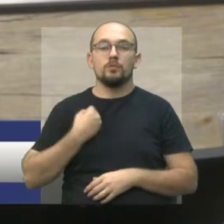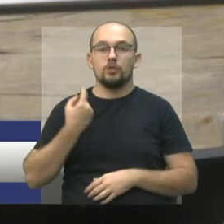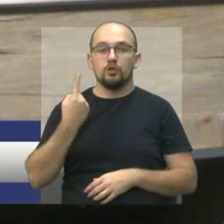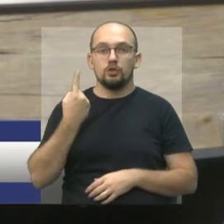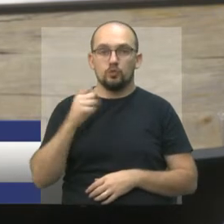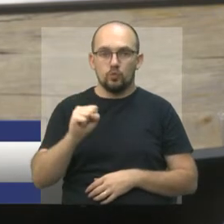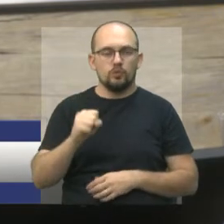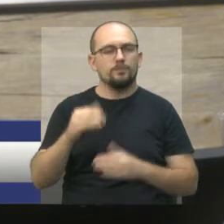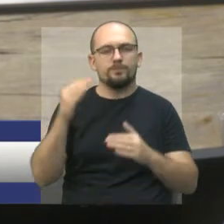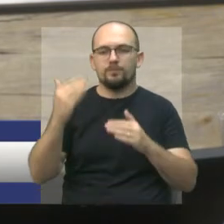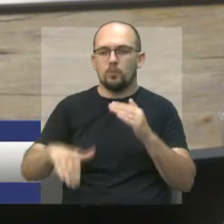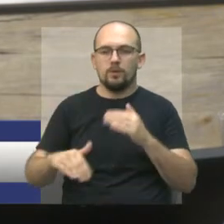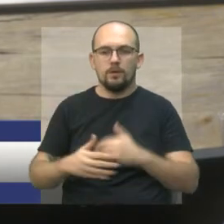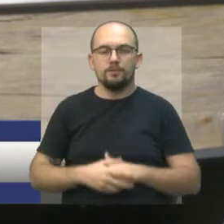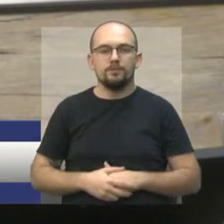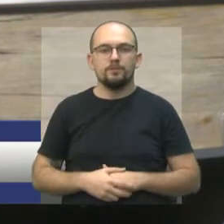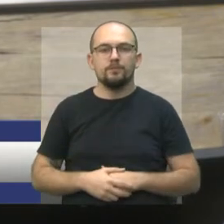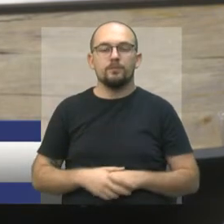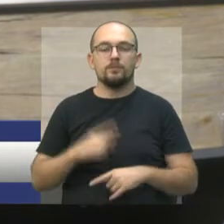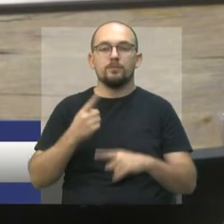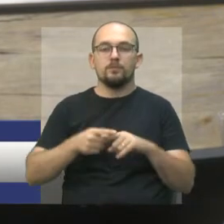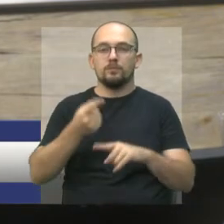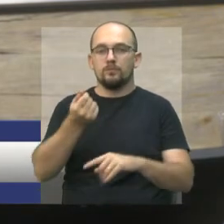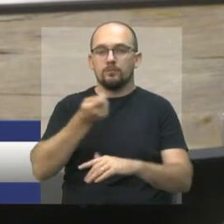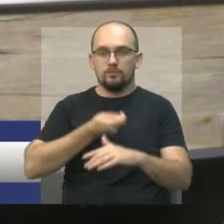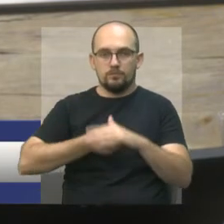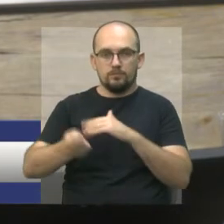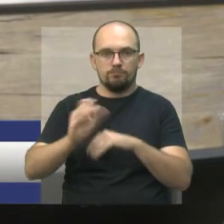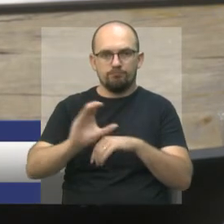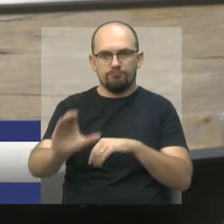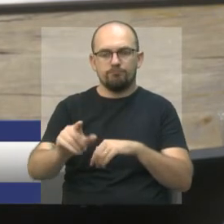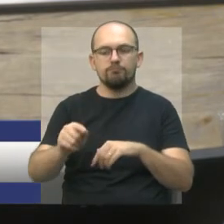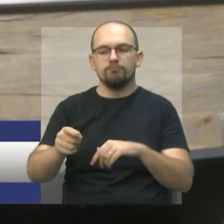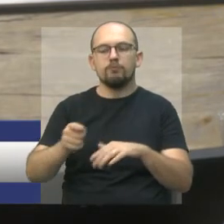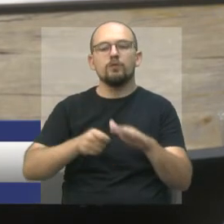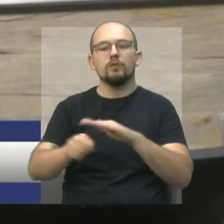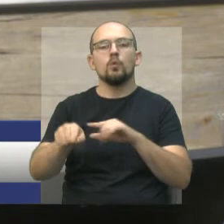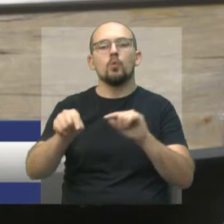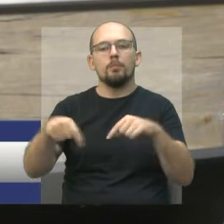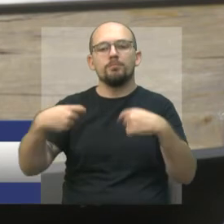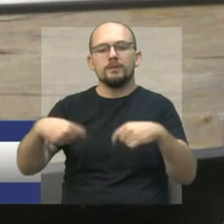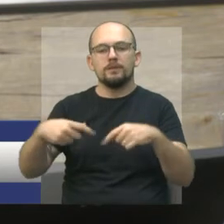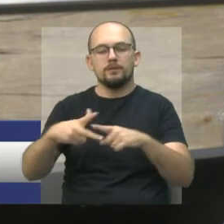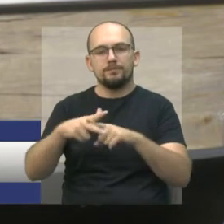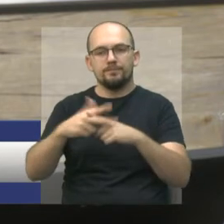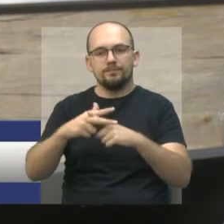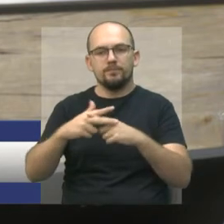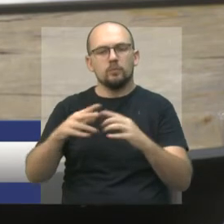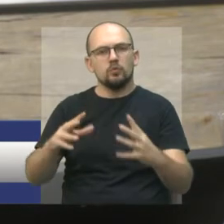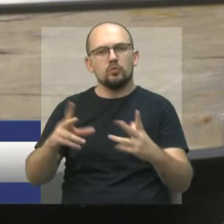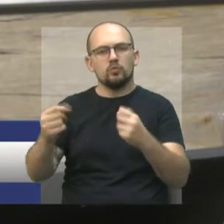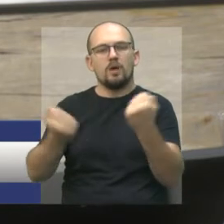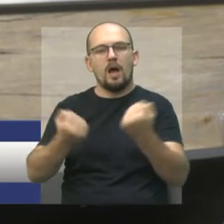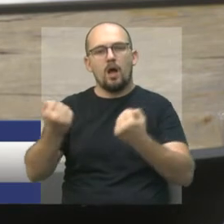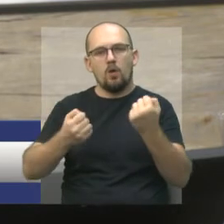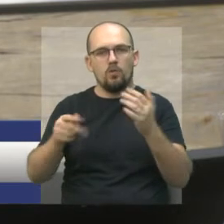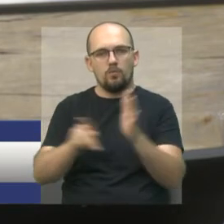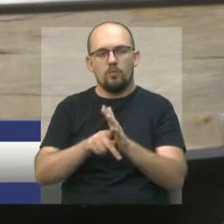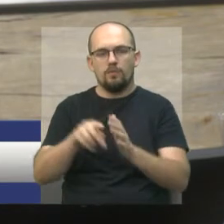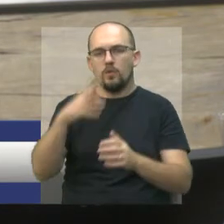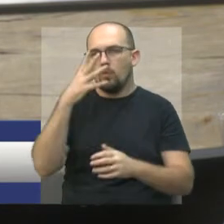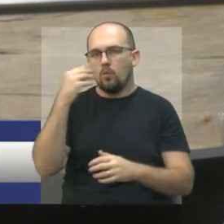contrário. Vez que a destinação de recursos à promoção dos investimentos necessários à manutenção de toda a frota de veículos do